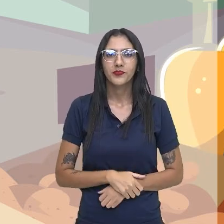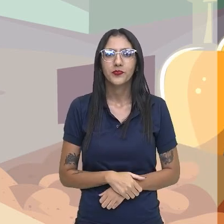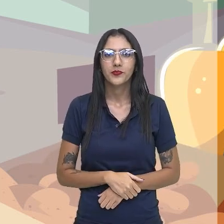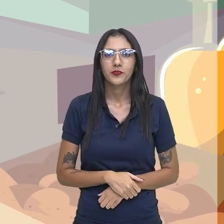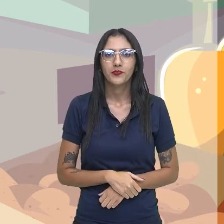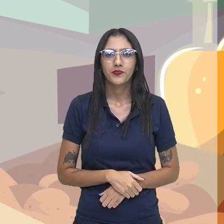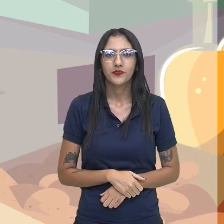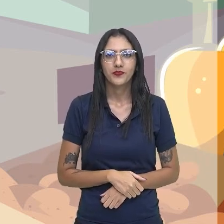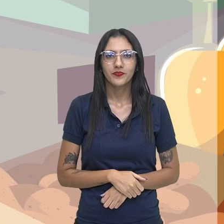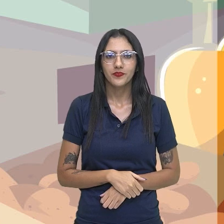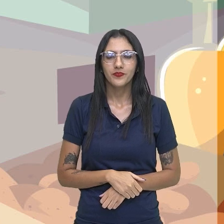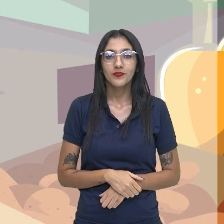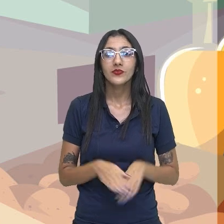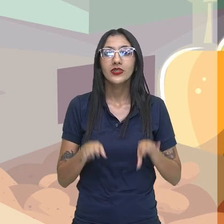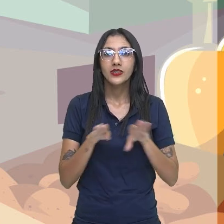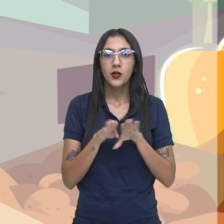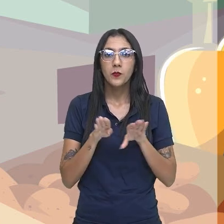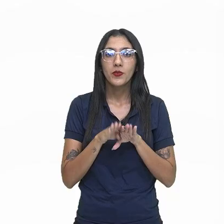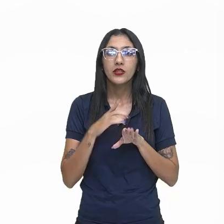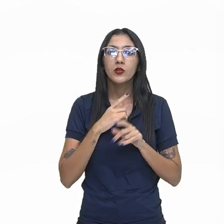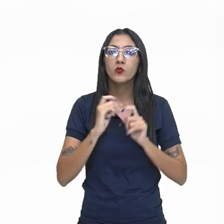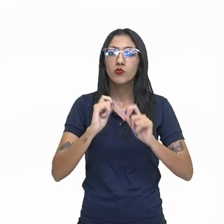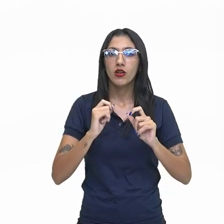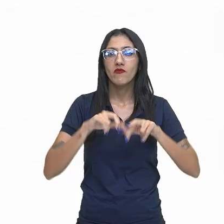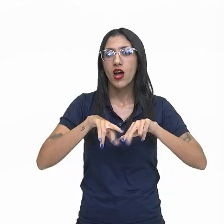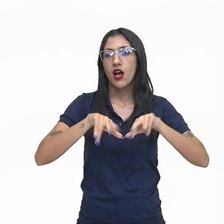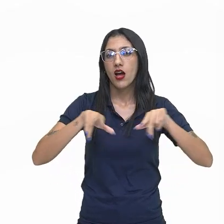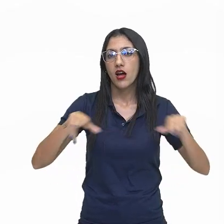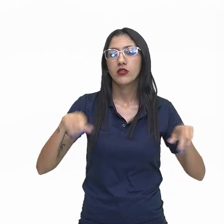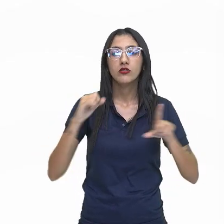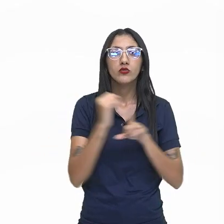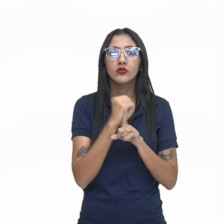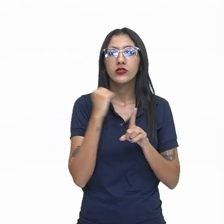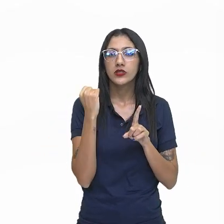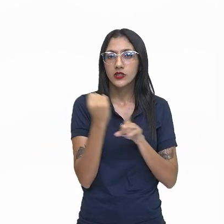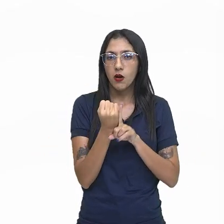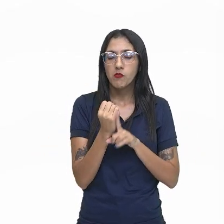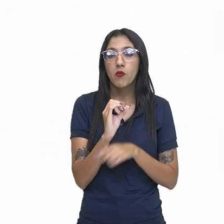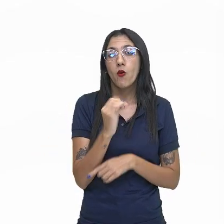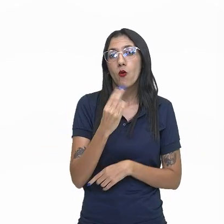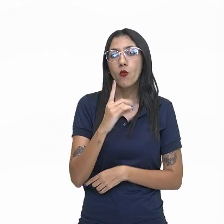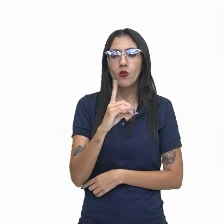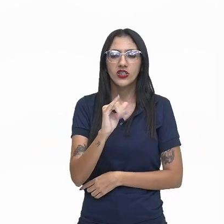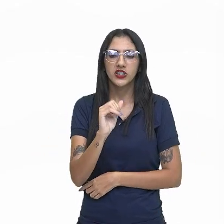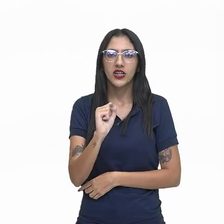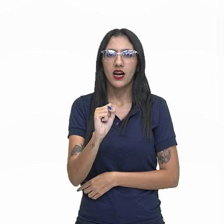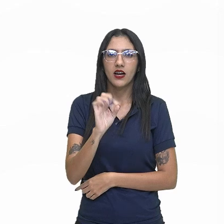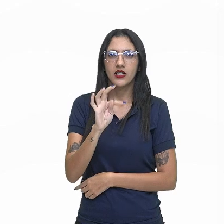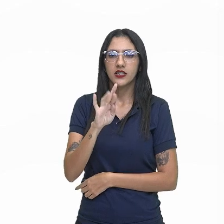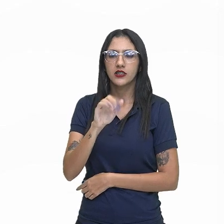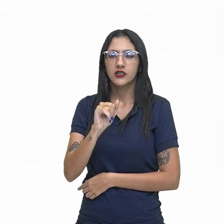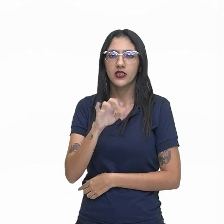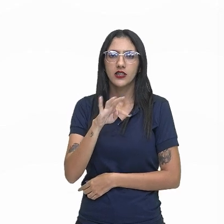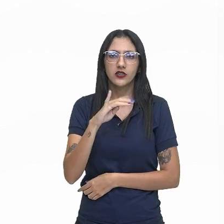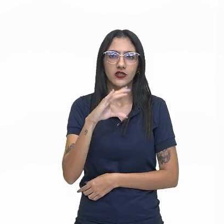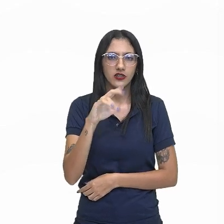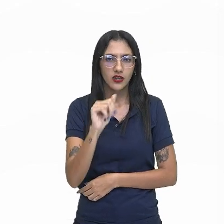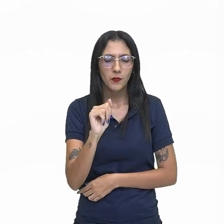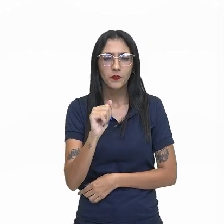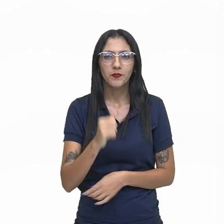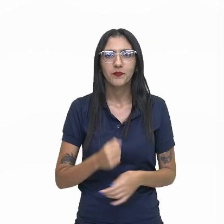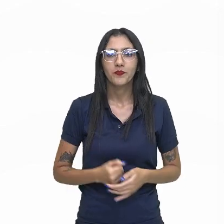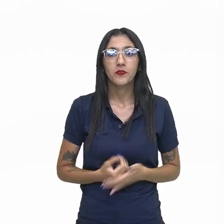temos também a variação social ou diastrática, que